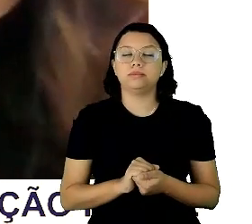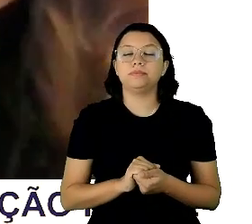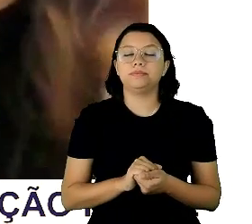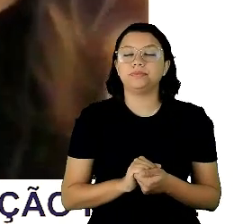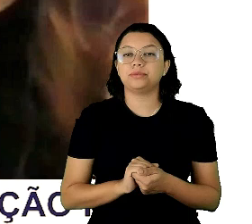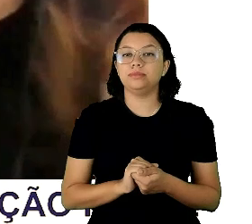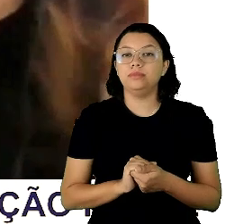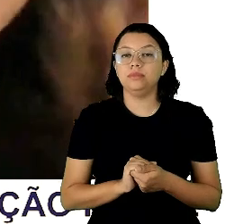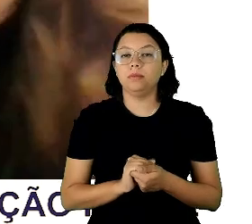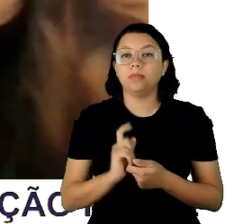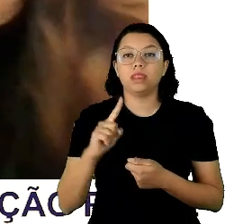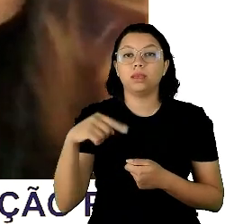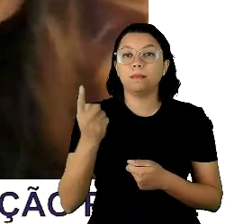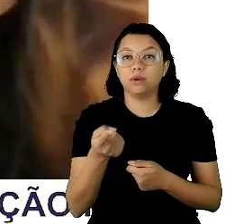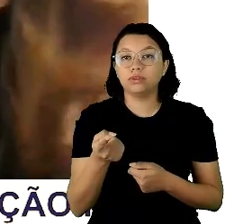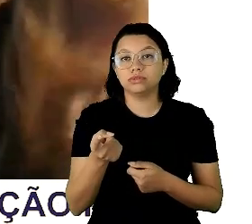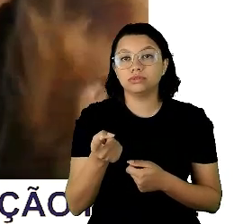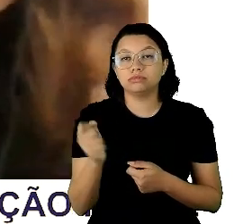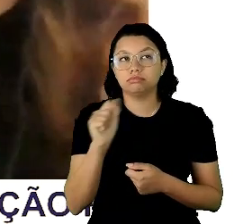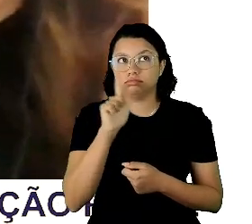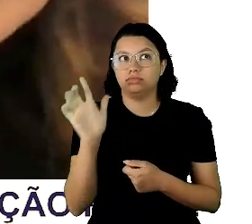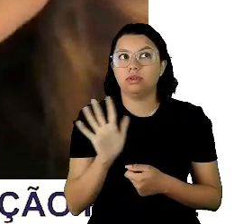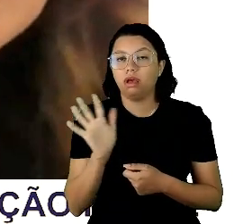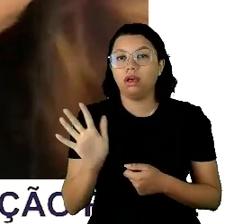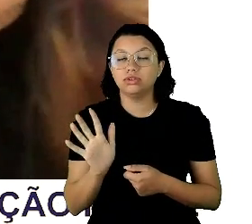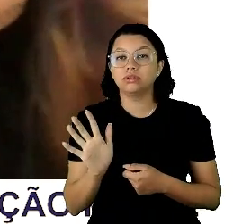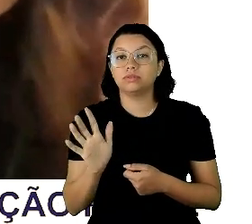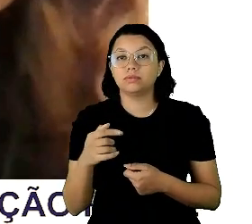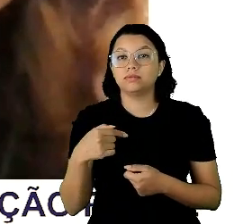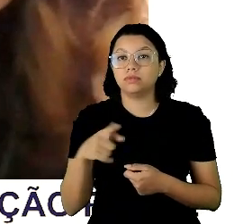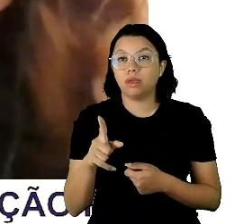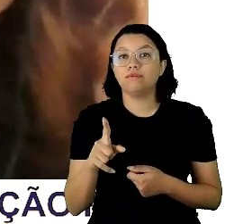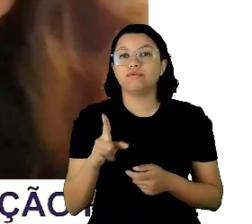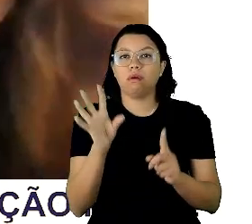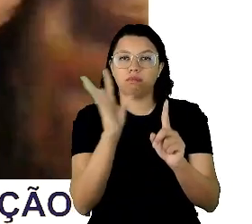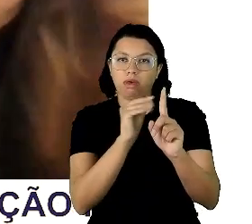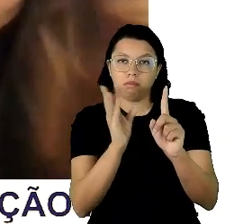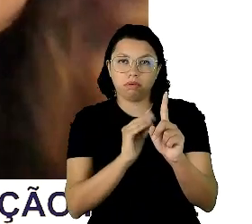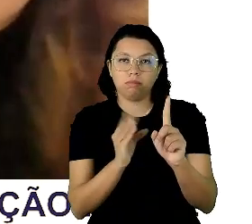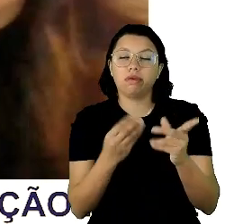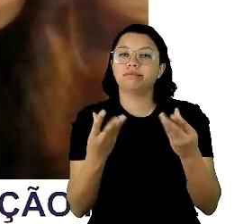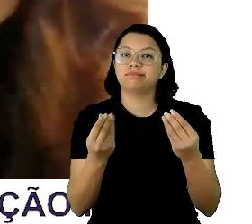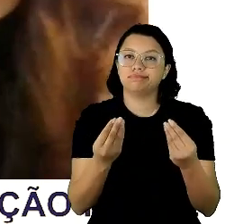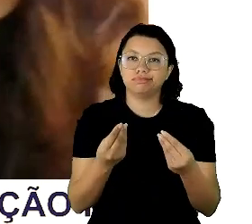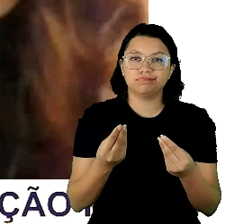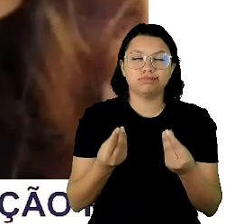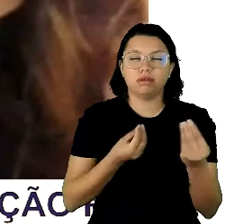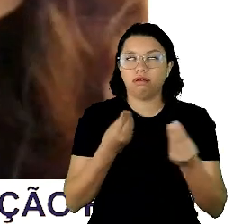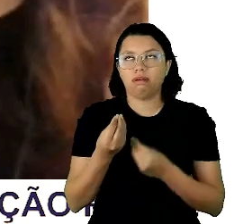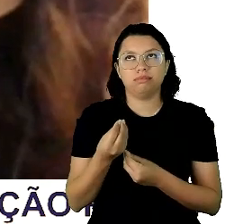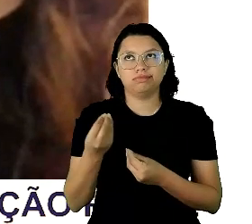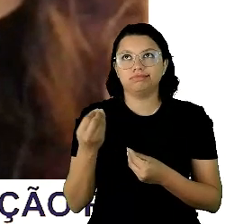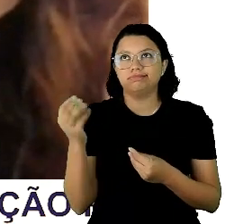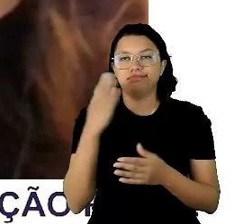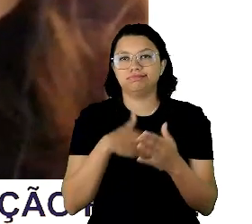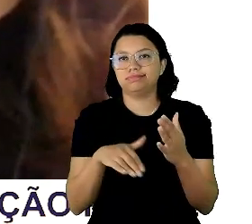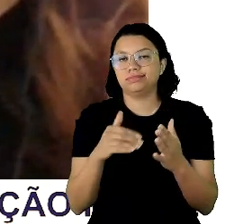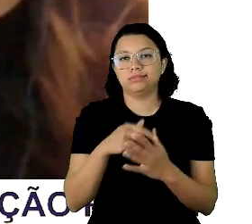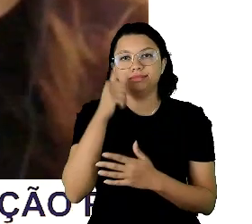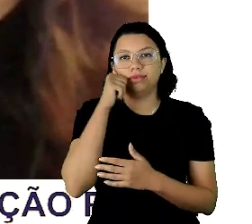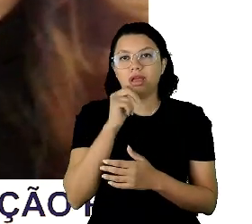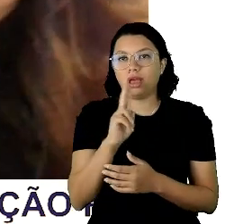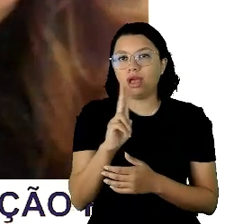E depois disso, lógico que eu fui muito importunada, né, como qualquer mulher que utiliza transporte